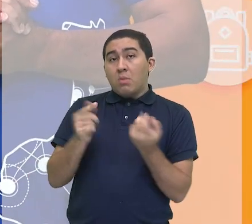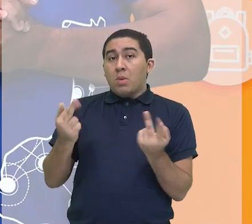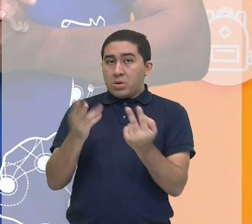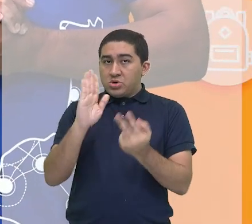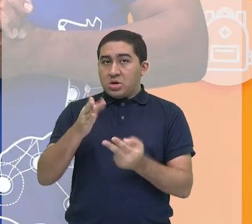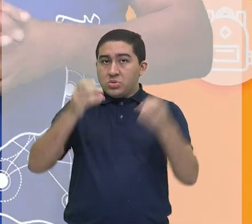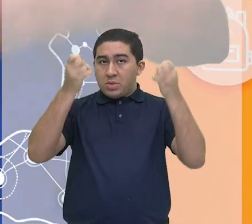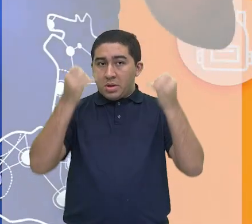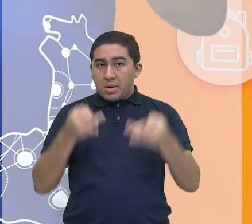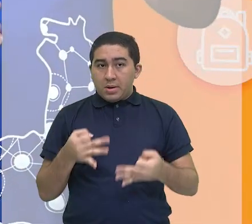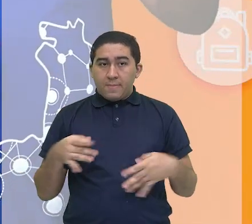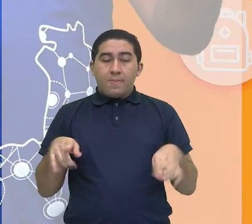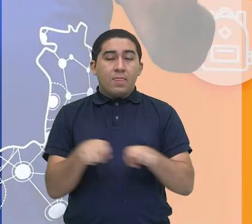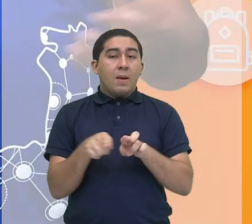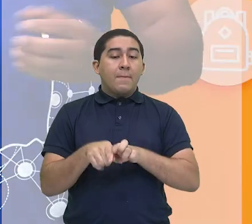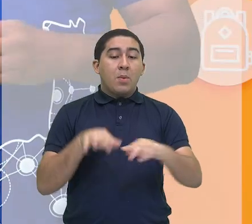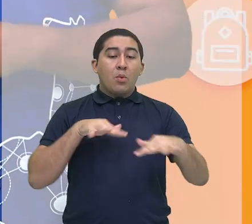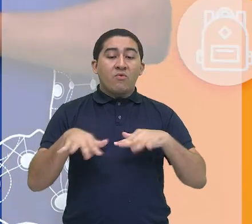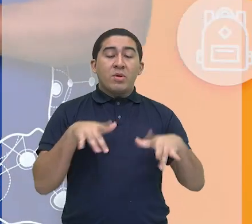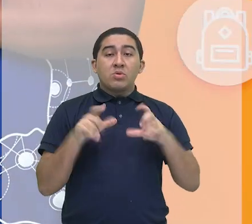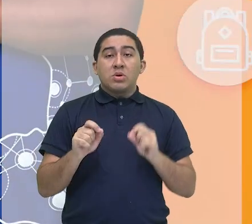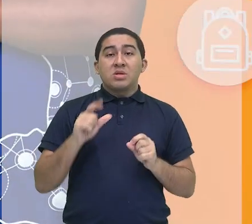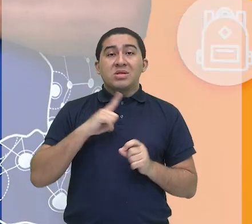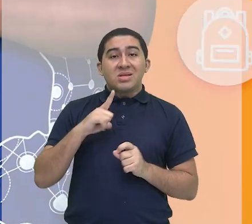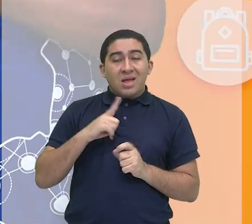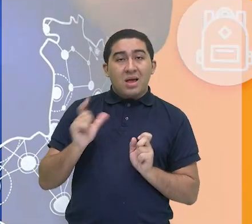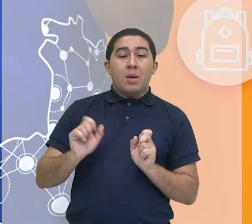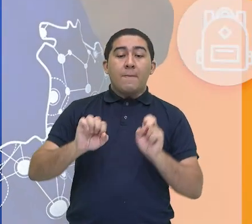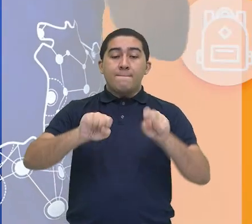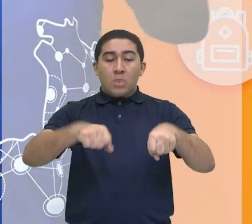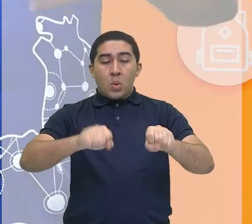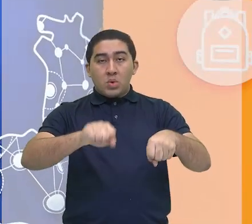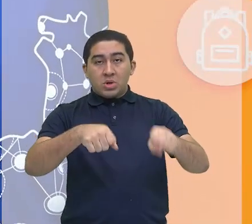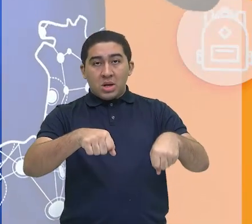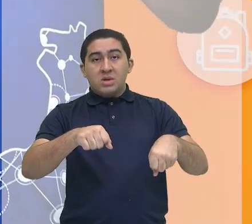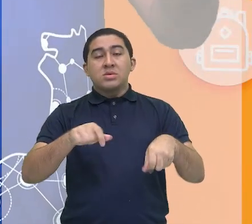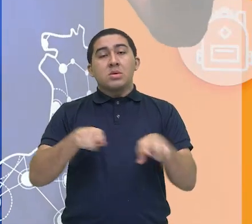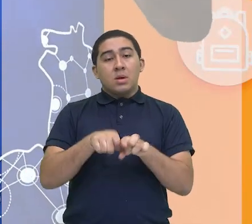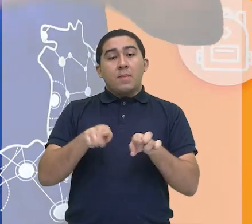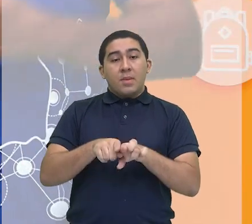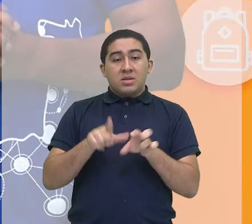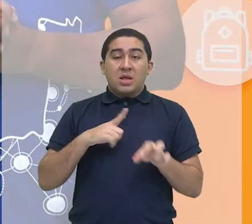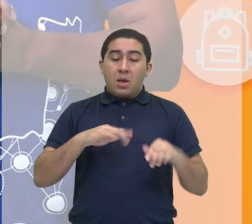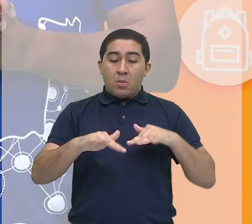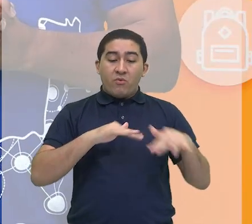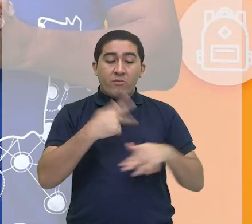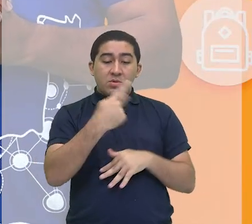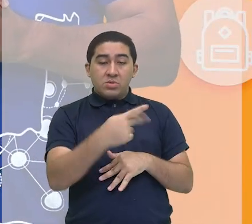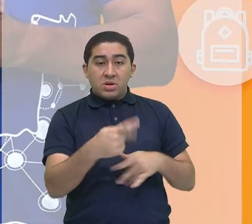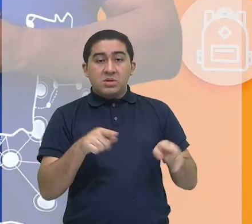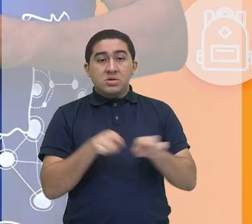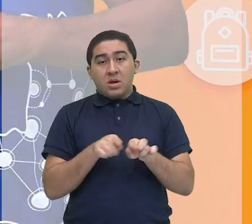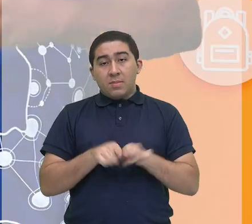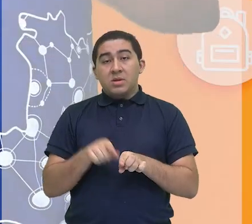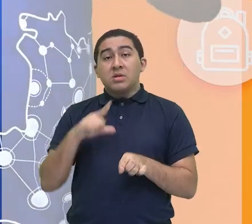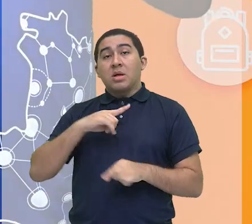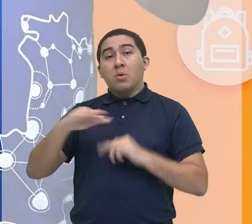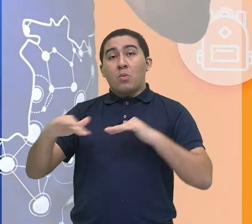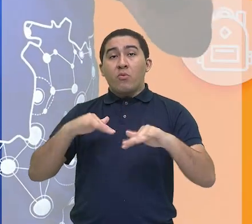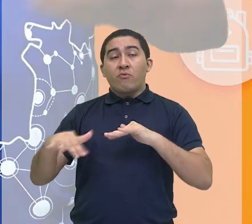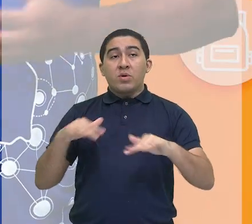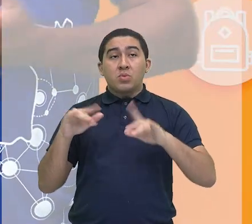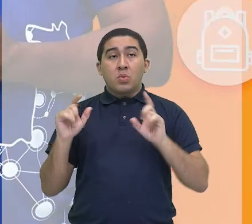falar, né? O movimento de mototáxi, agora tem o mototáxi, surgiu o movimento dos mototáxis, né? Tem o